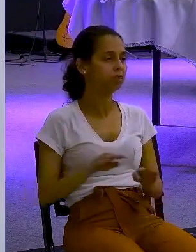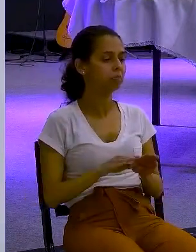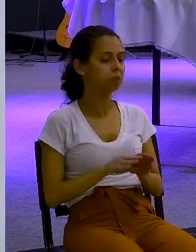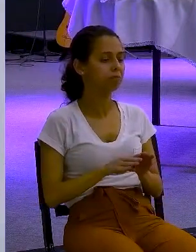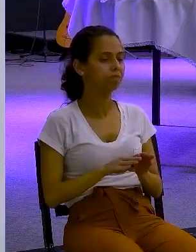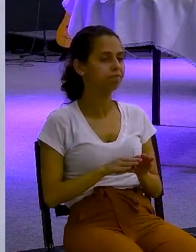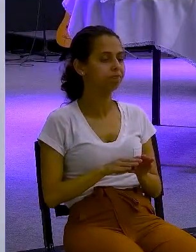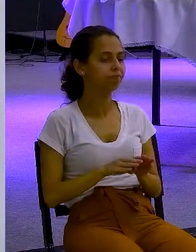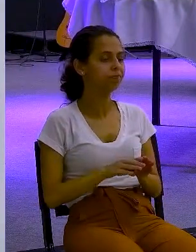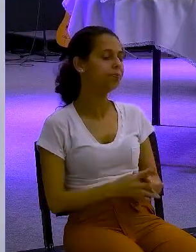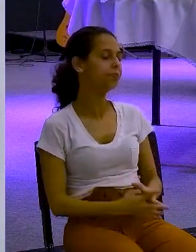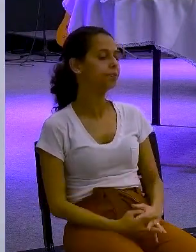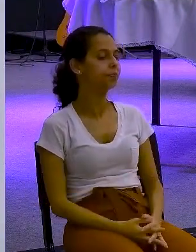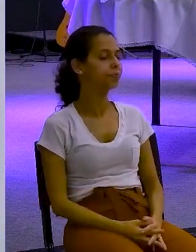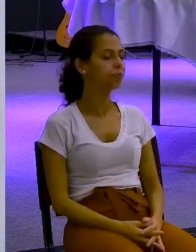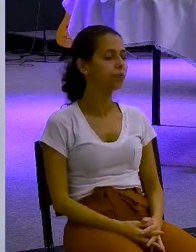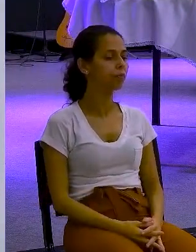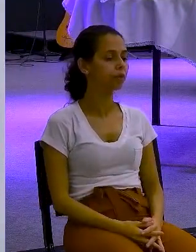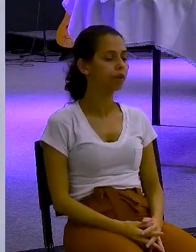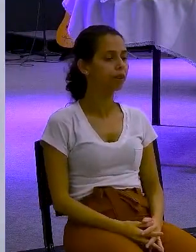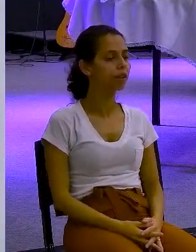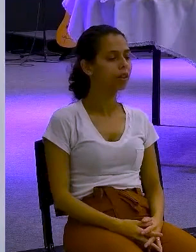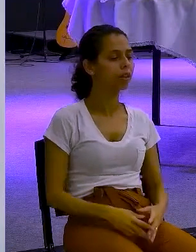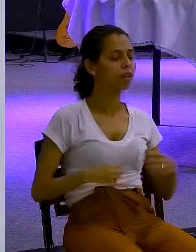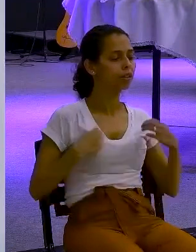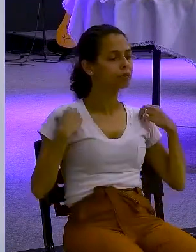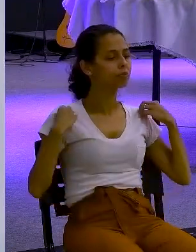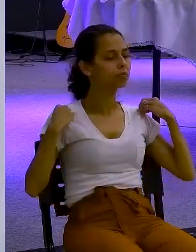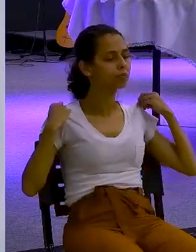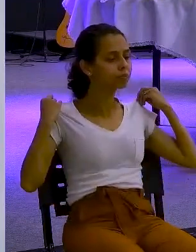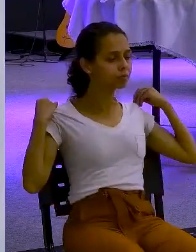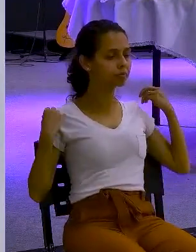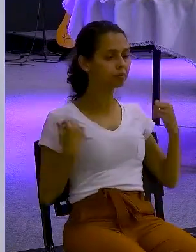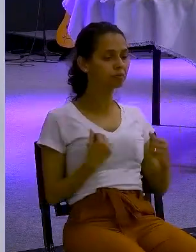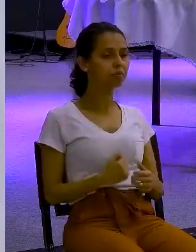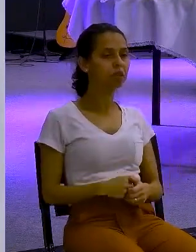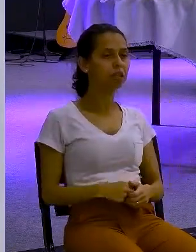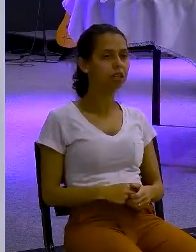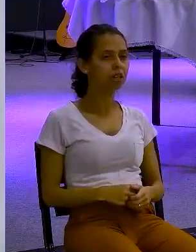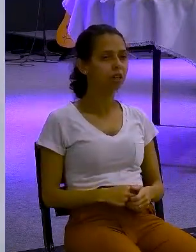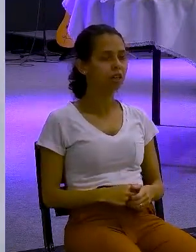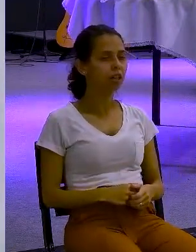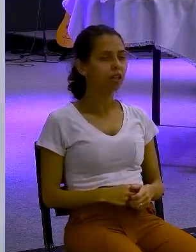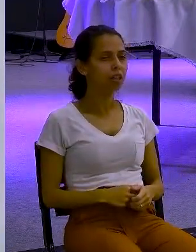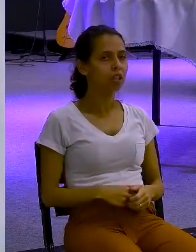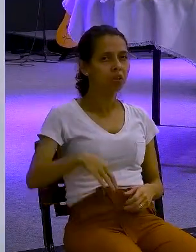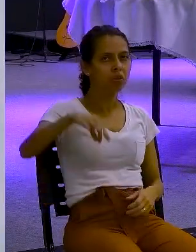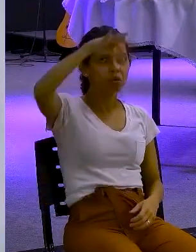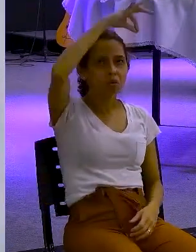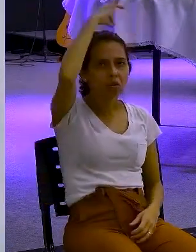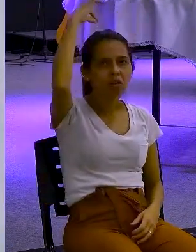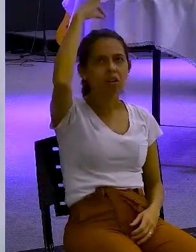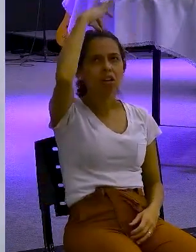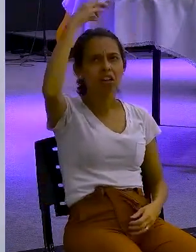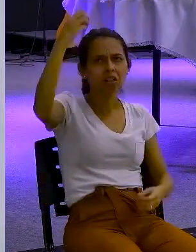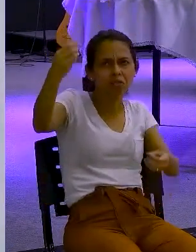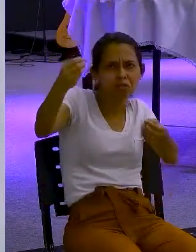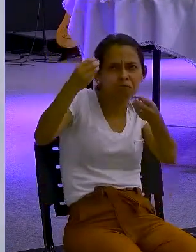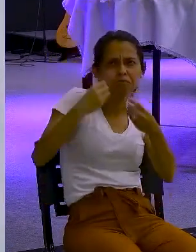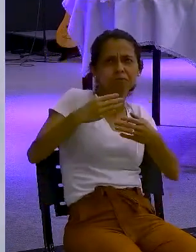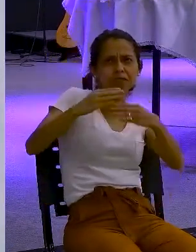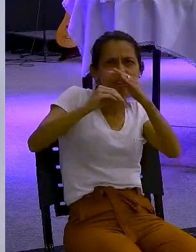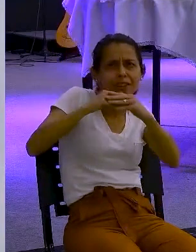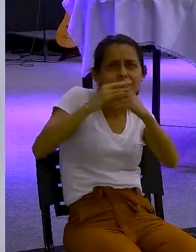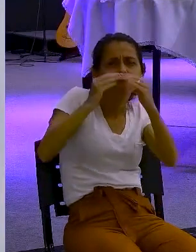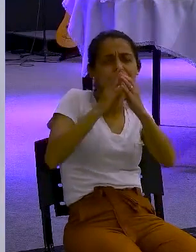um reflexo de um bebê incomodado no ventre, mas uma ação poderosa do Espírito Santo, que já estava